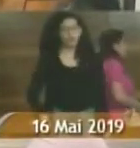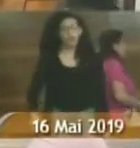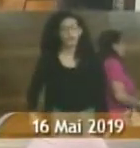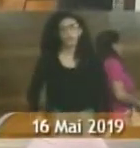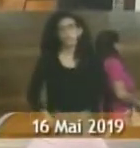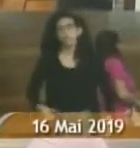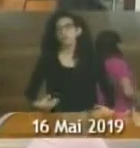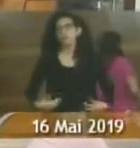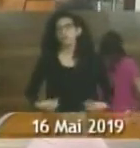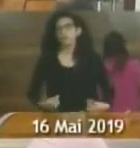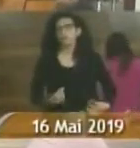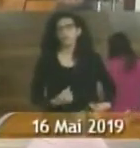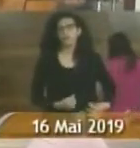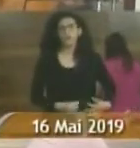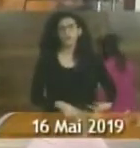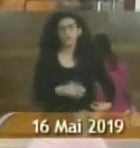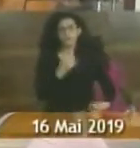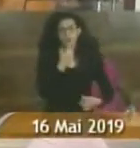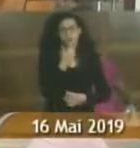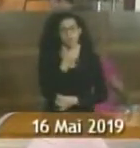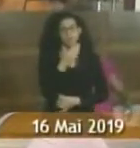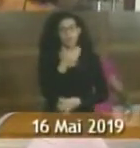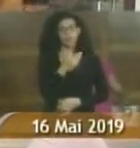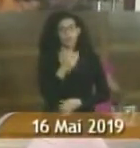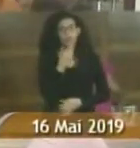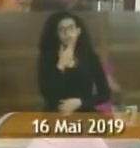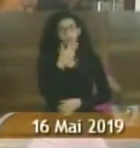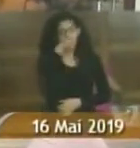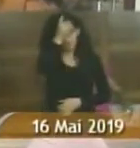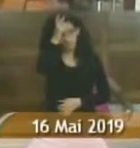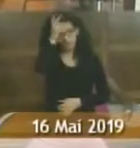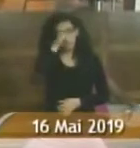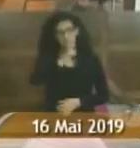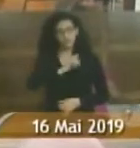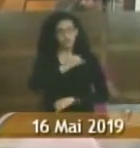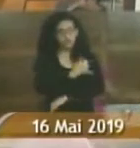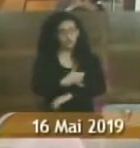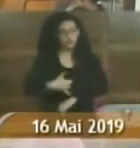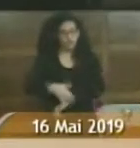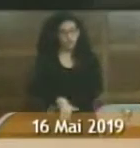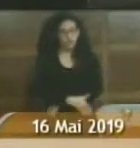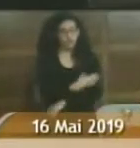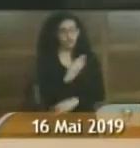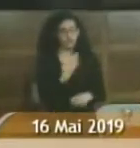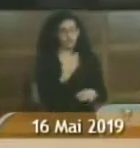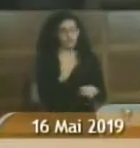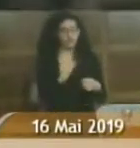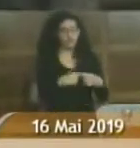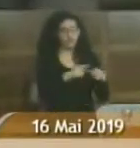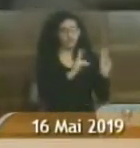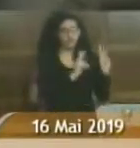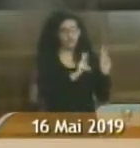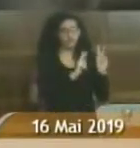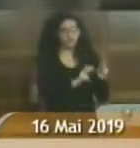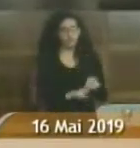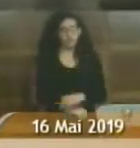Mambucaba. Indicação número 2957, indicando ao prefeito municipal a operação tapa-buraco na Avenida Francisco Magalhães de Castro, no bairro Parque